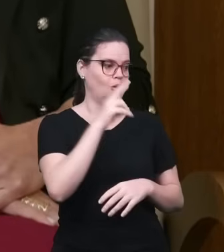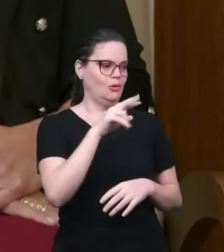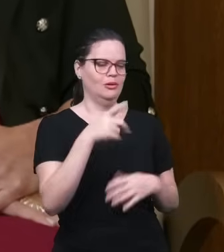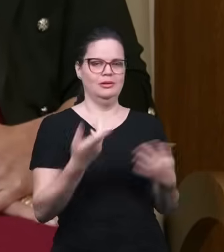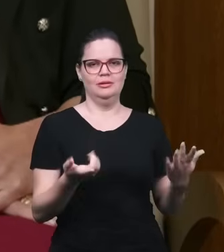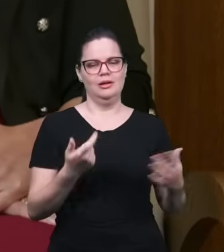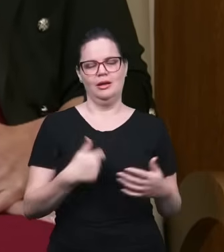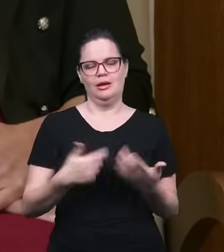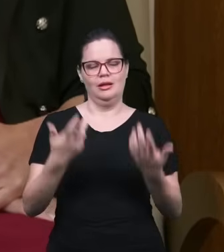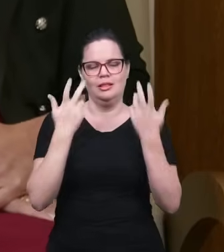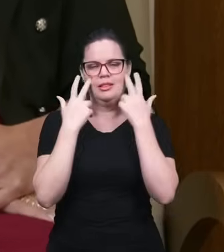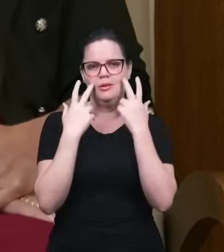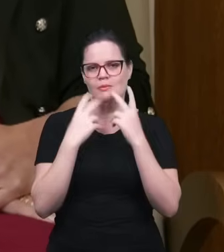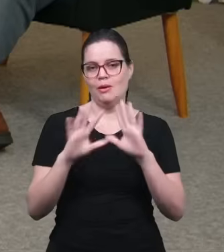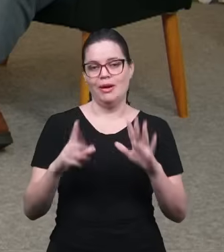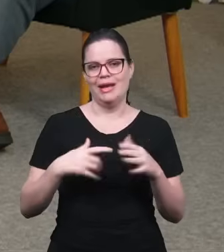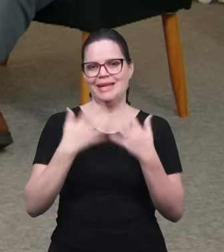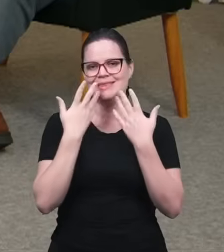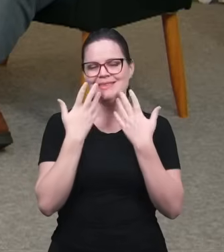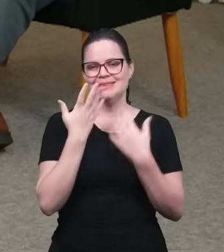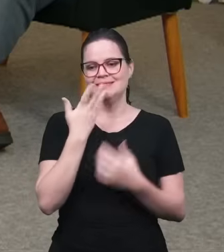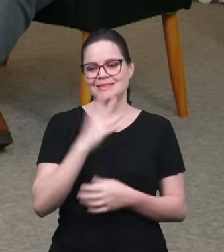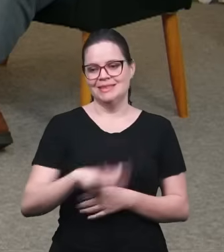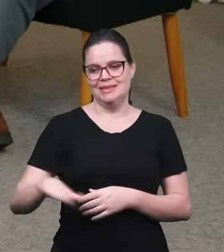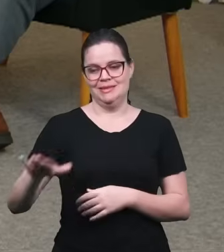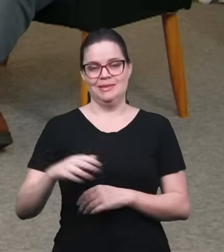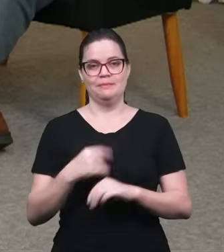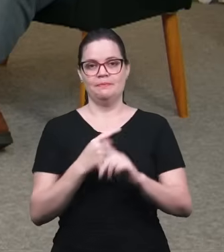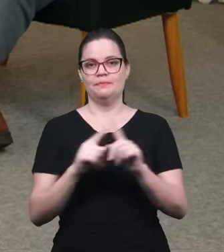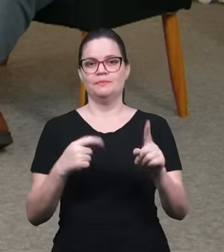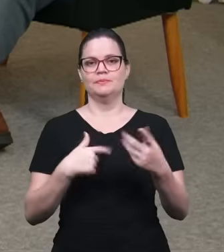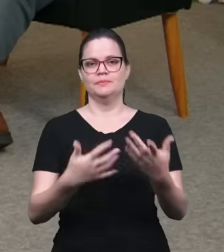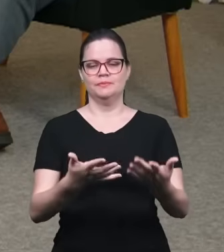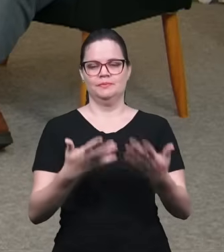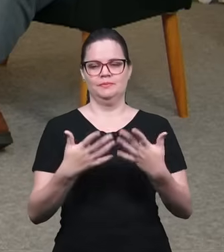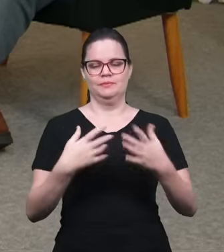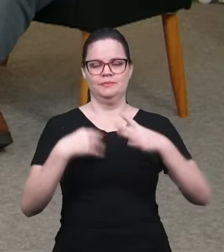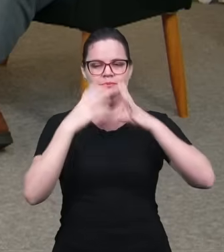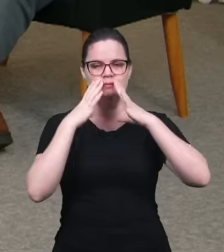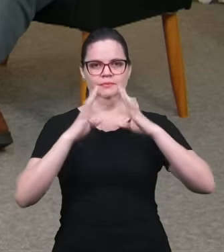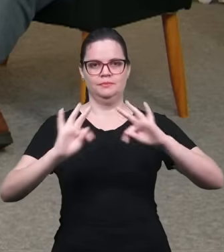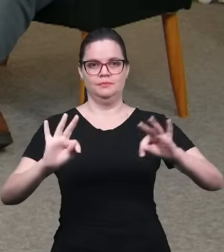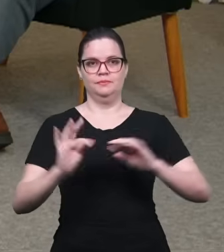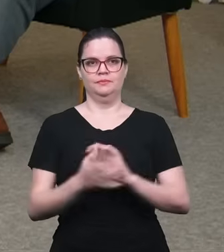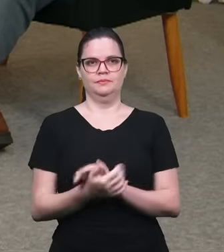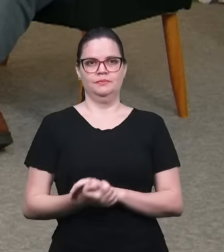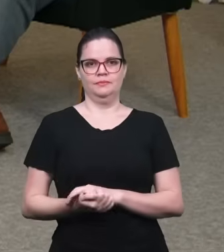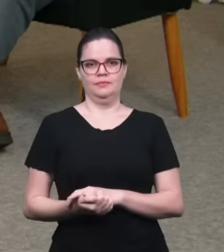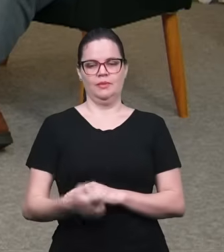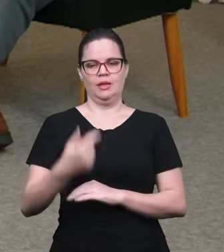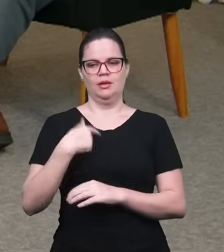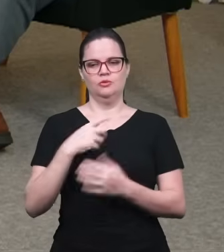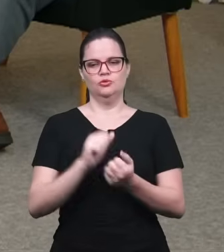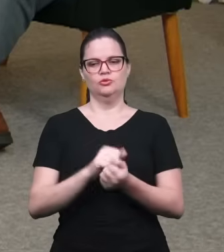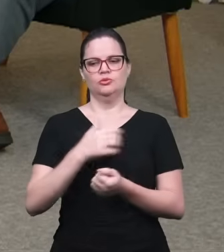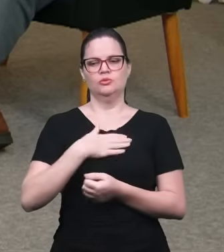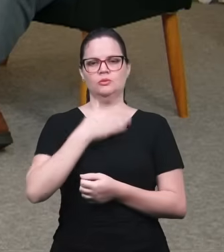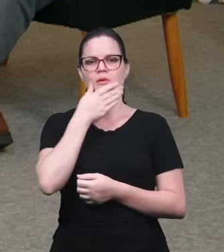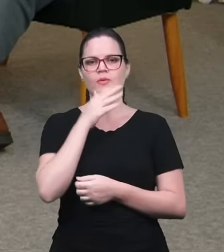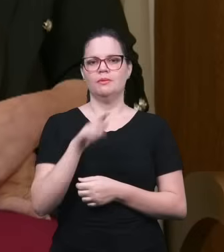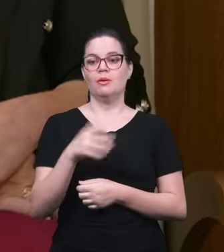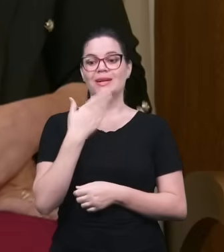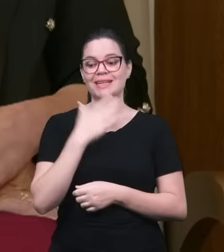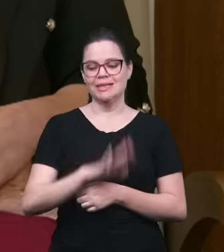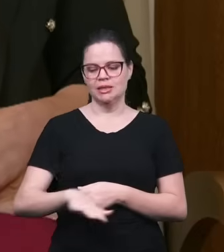tem... Mas eu quero testemunhar aqui que na época que nós éramos crianças ainda, antes da